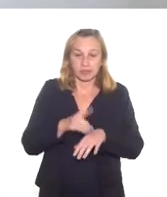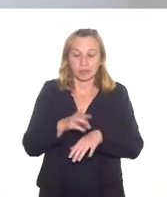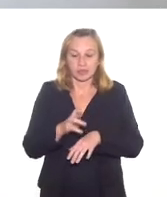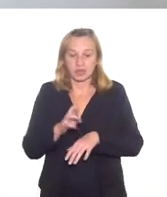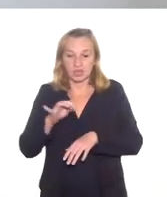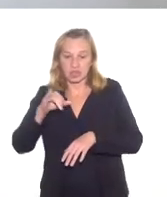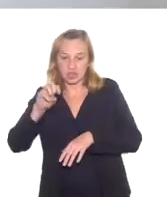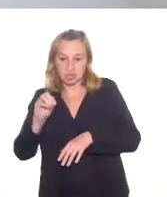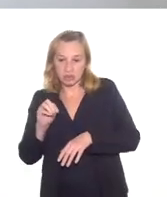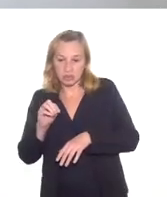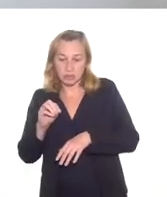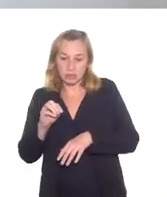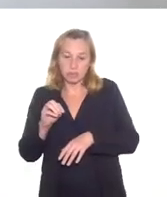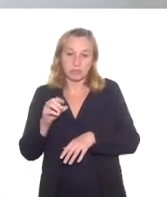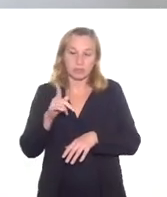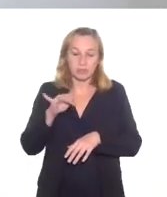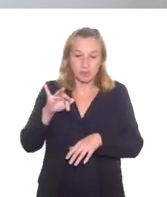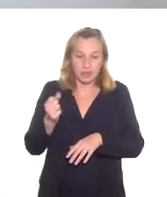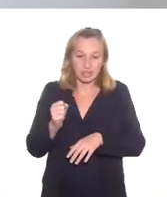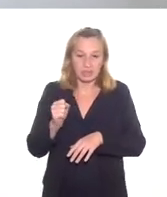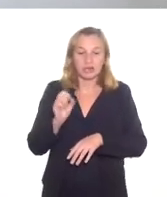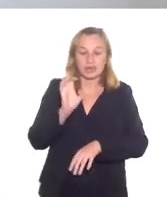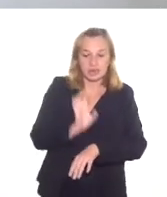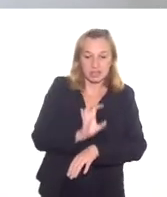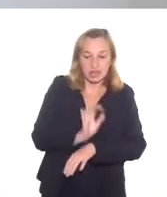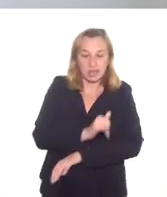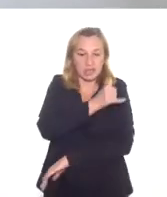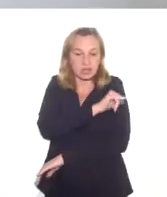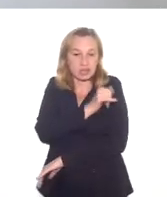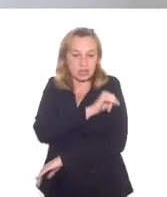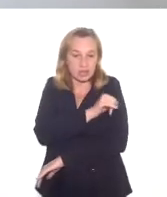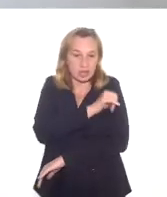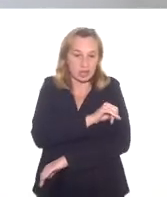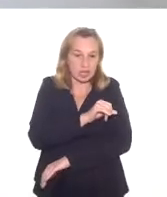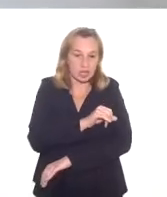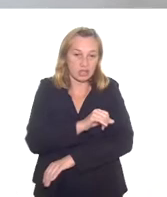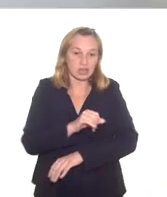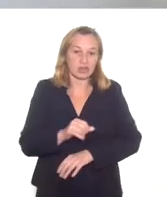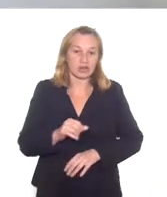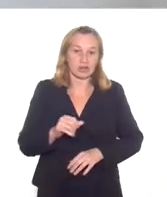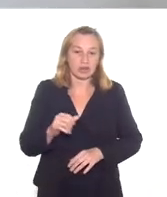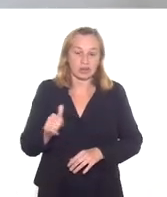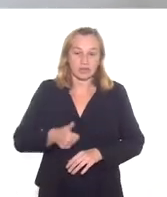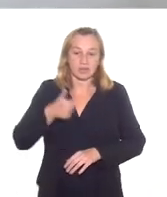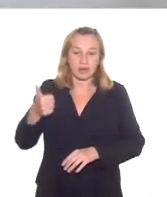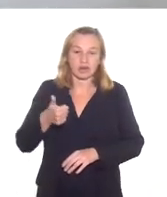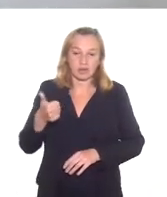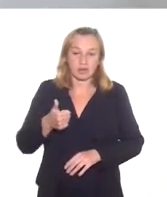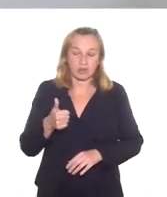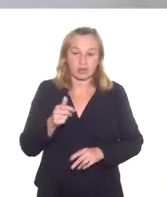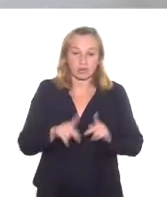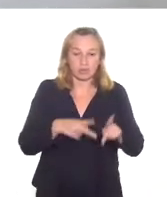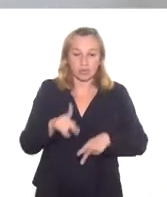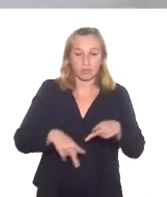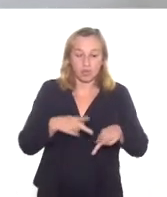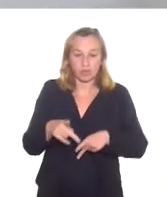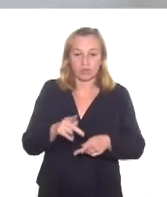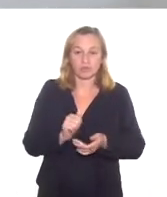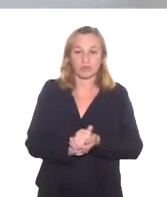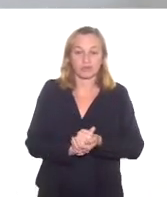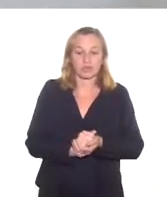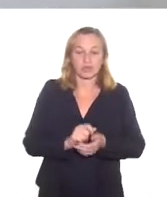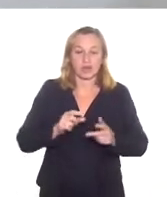Copacabana, cidade do Rio de Janeiro, com a finalidade de preservar a cultura e a memória da população fluminense. Artigo 2º. Fica vedada